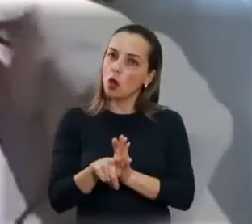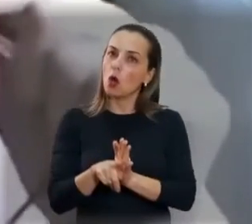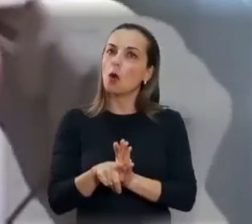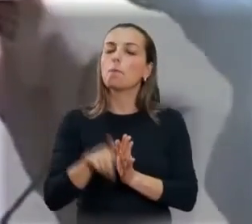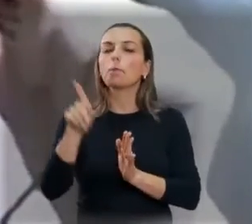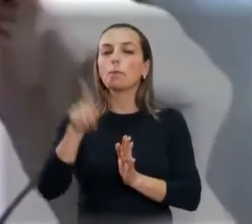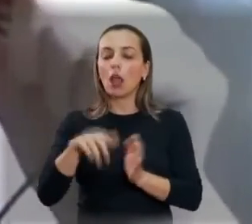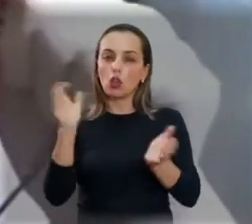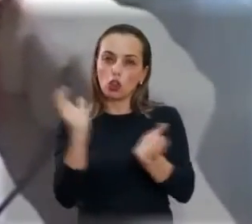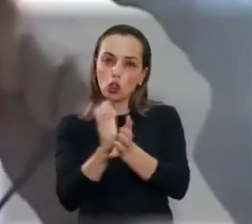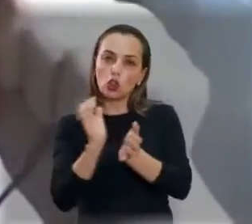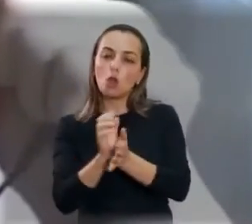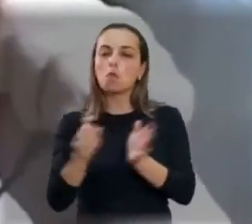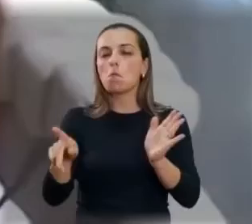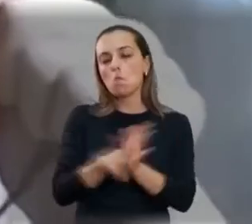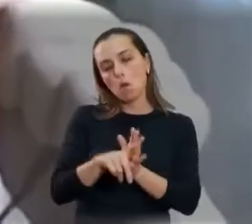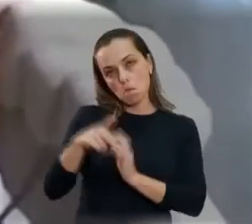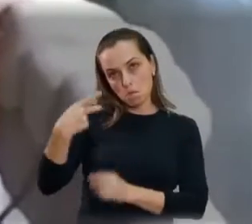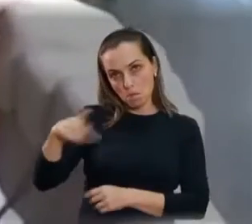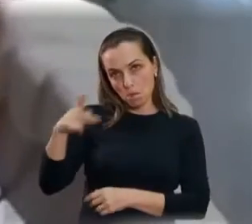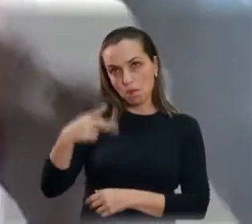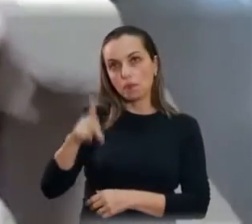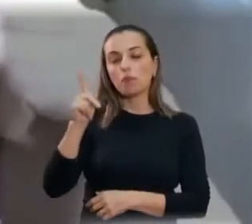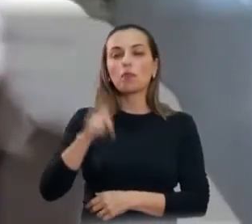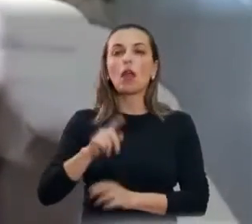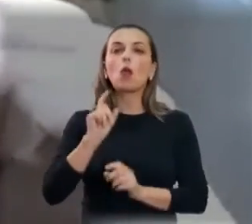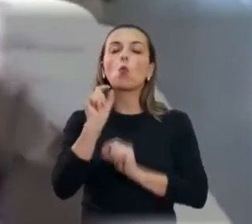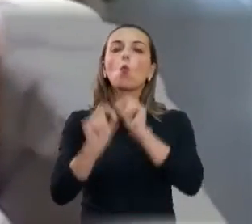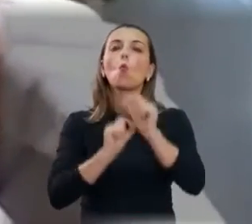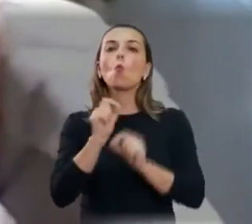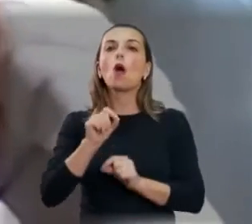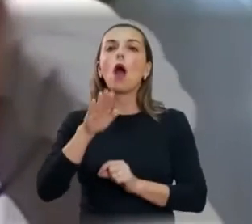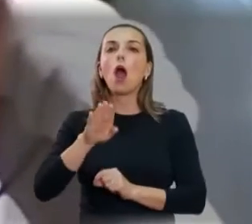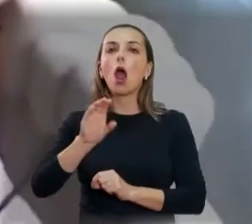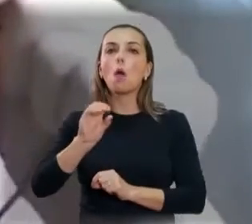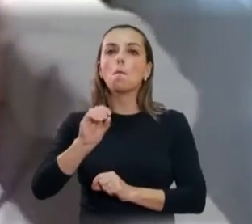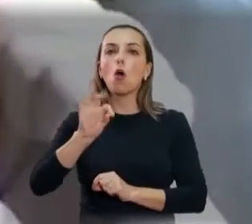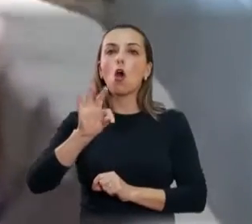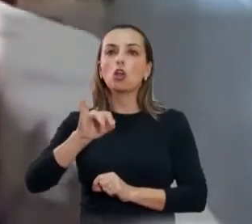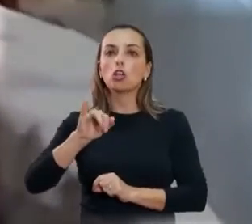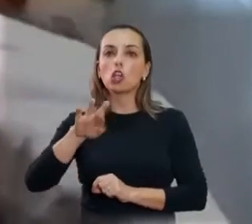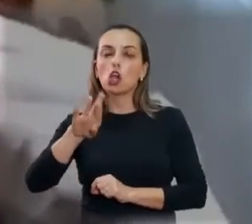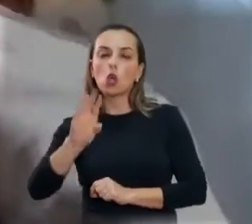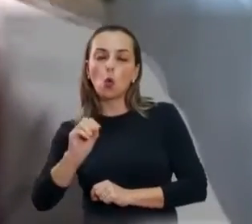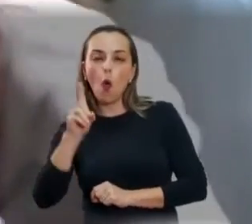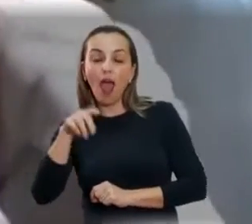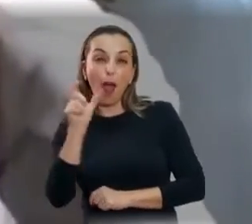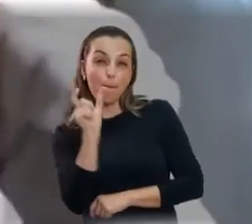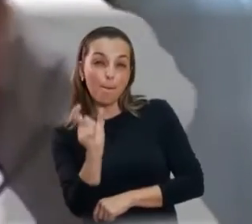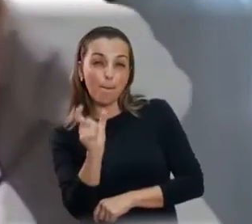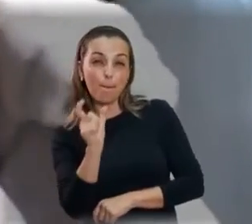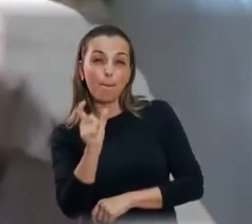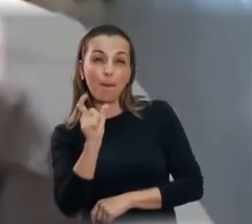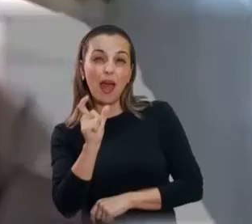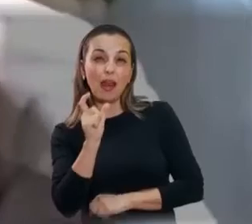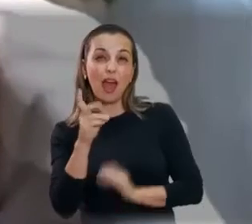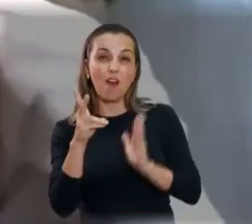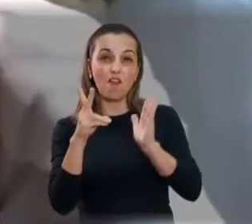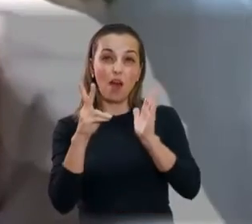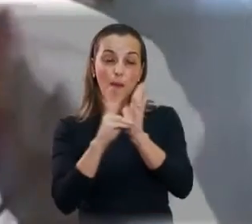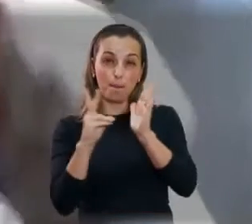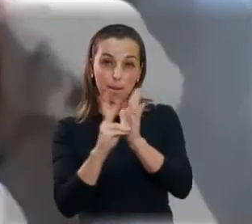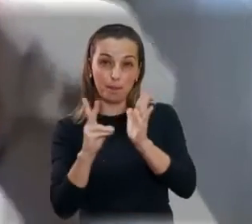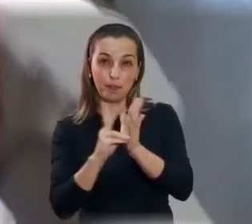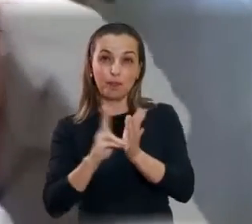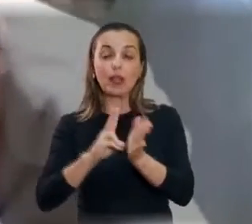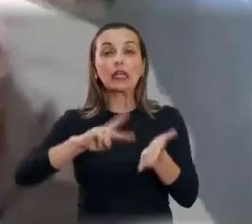Manu faz parte. E é legal dizer que o Motirô, ele é uma palavra que vem do Tupi-Guarani, que significa reunião